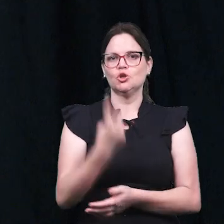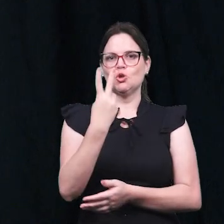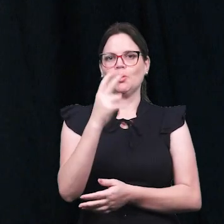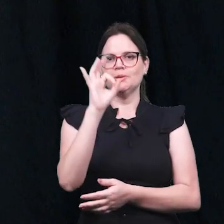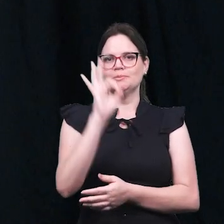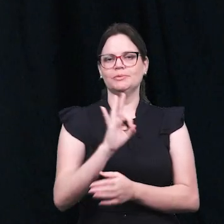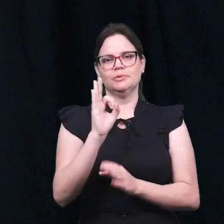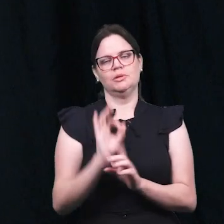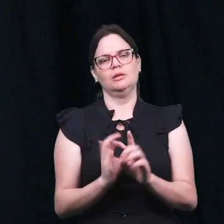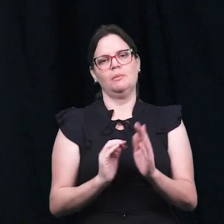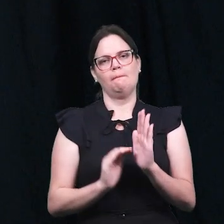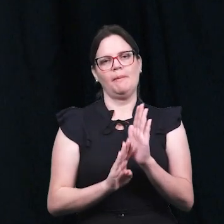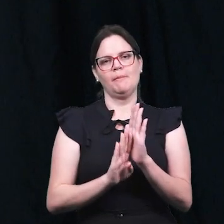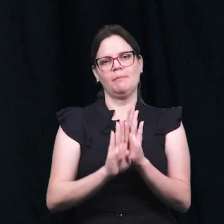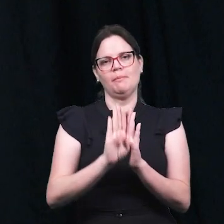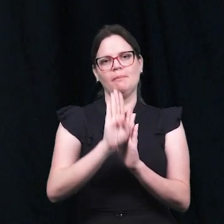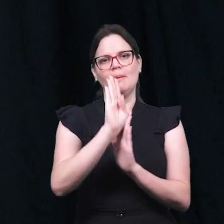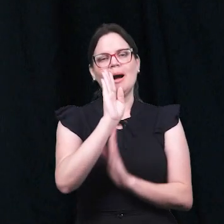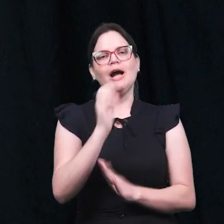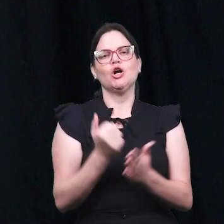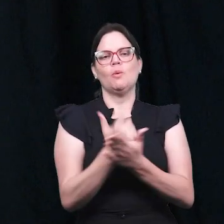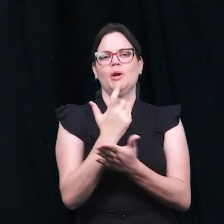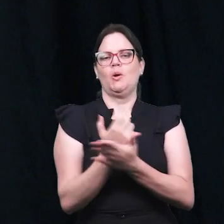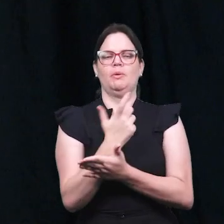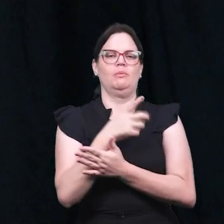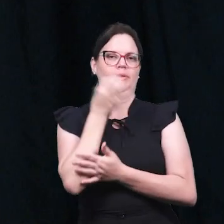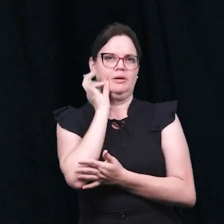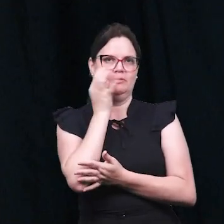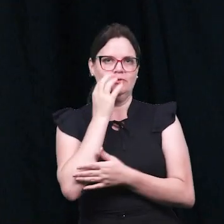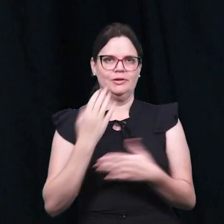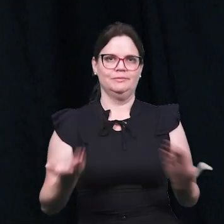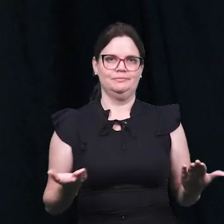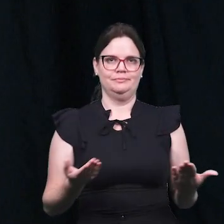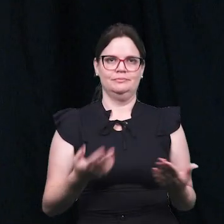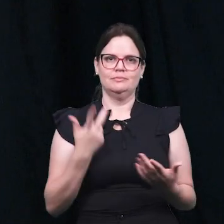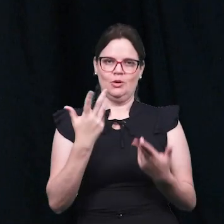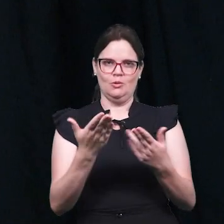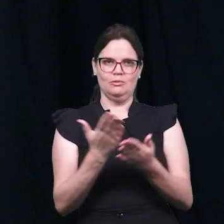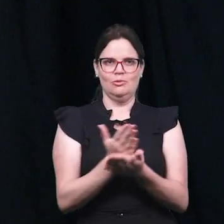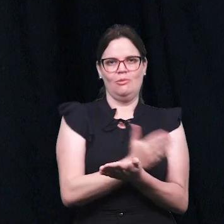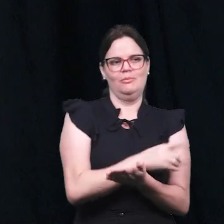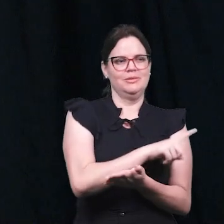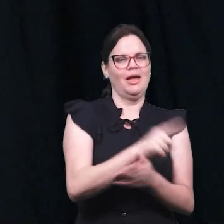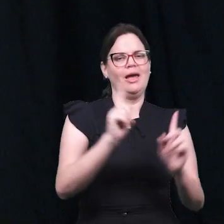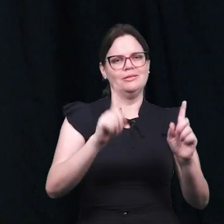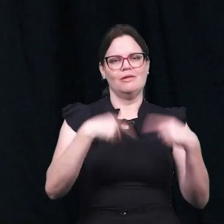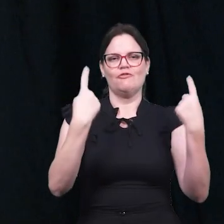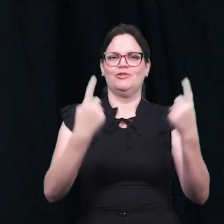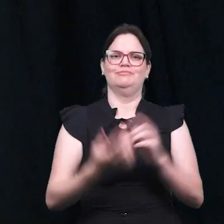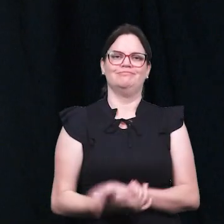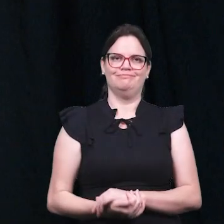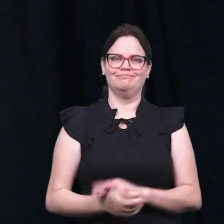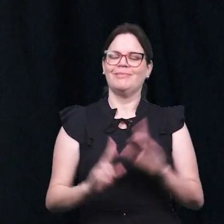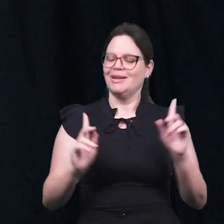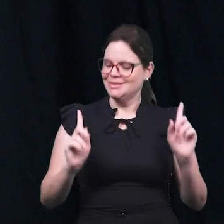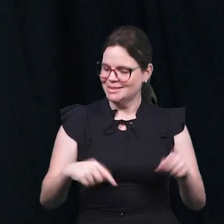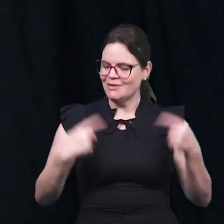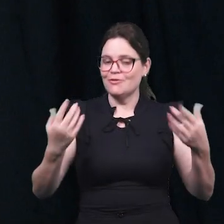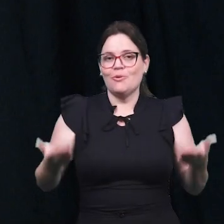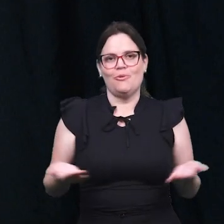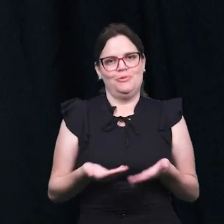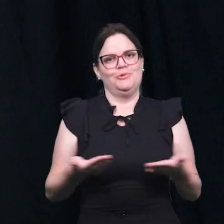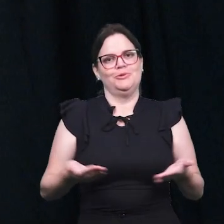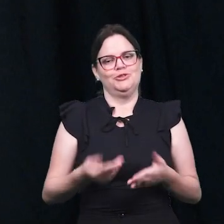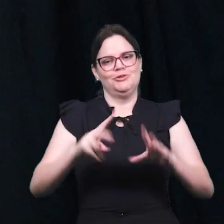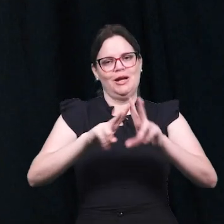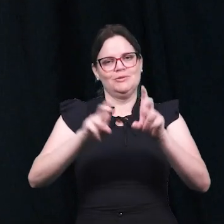forma vegetativa. Então, é um cenário, como nós falamos no início da conversa, desafiador. Eu acho que o desafio é a palavra